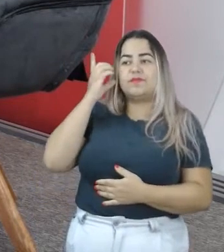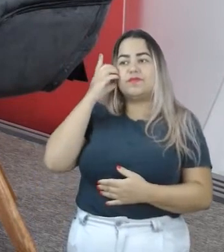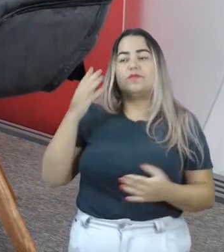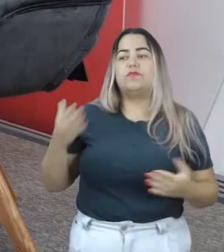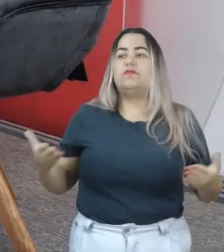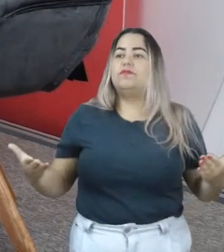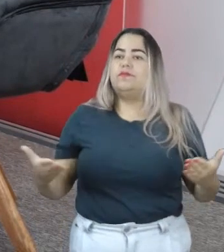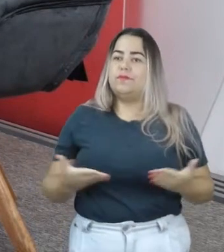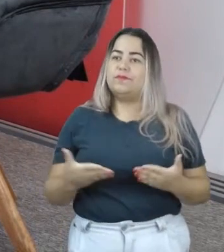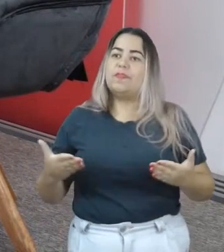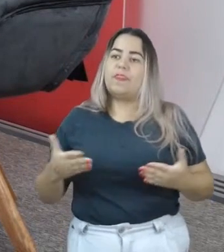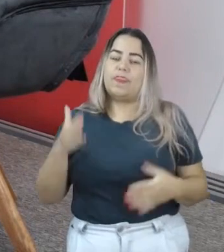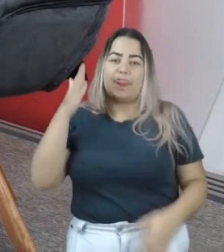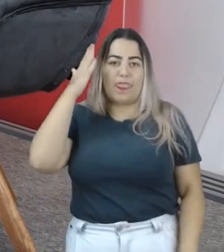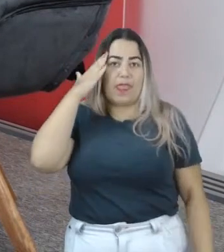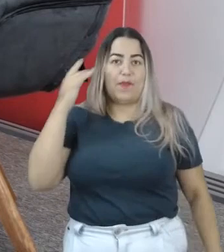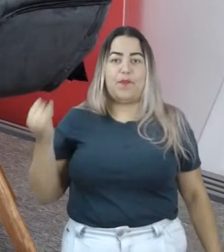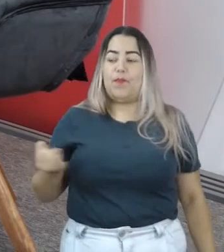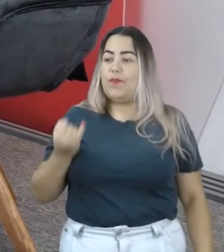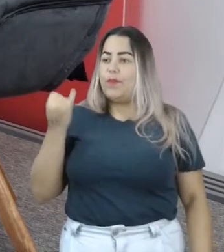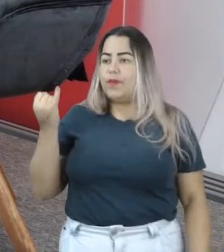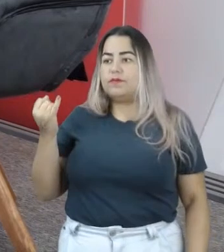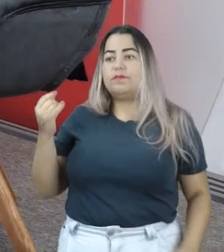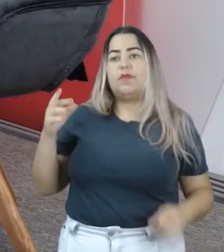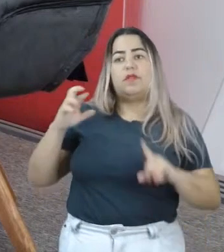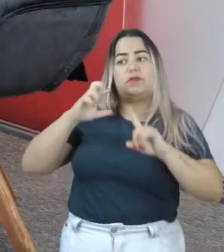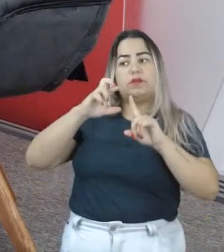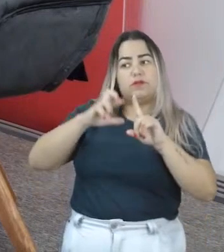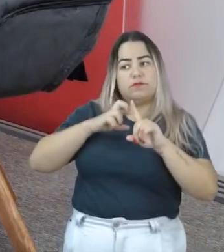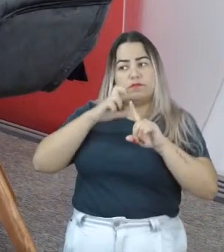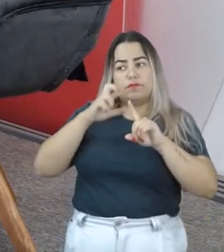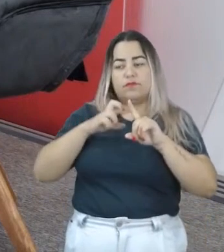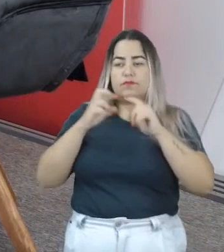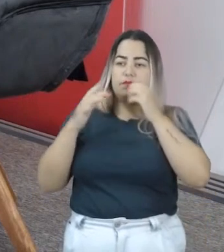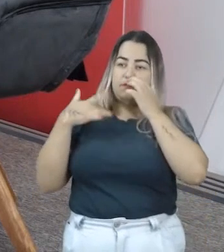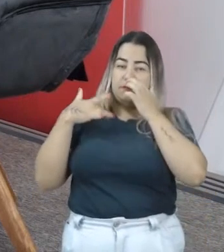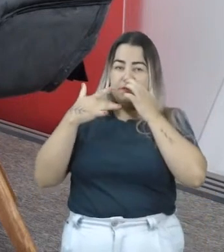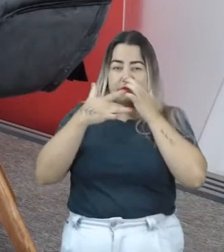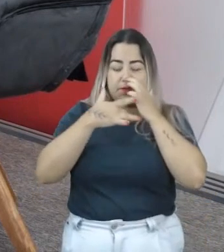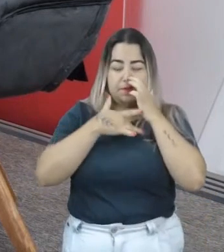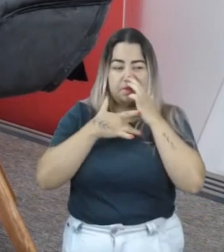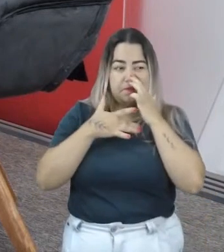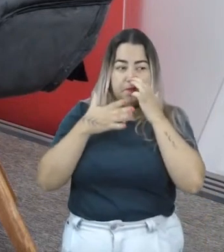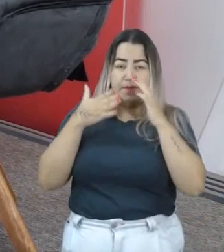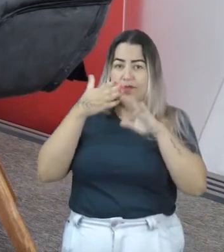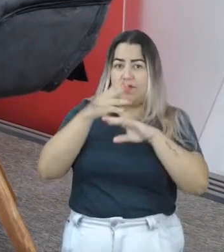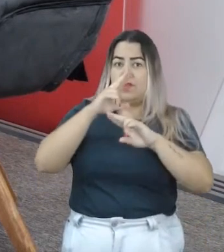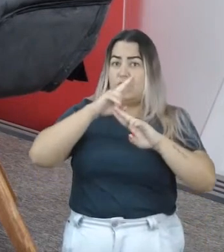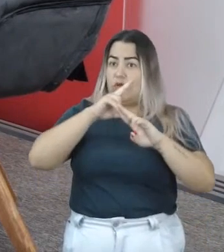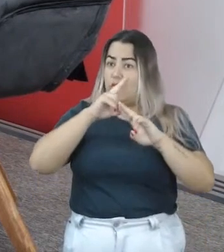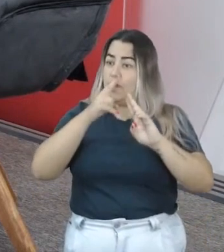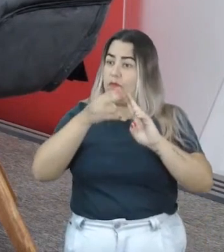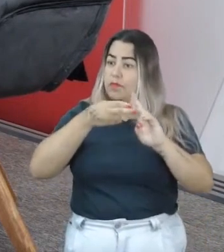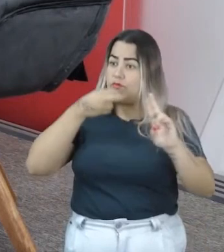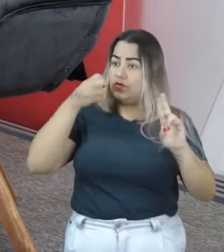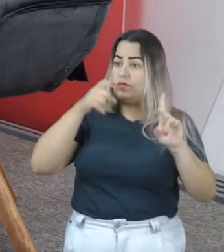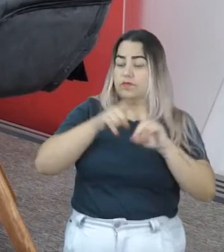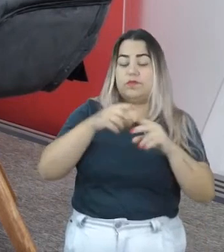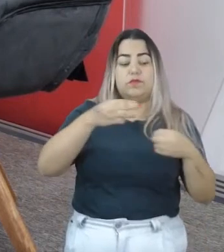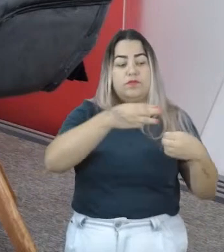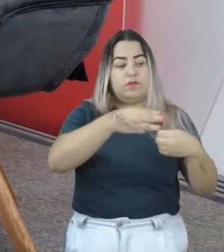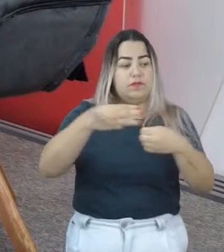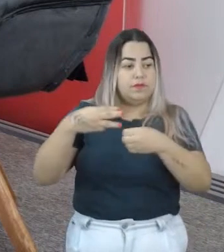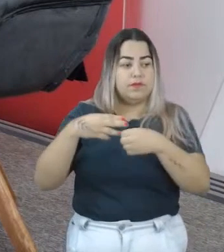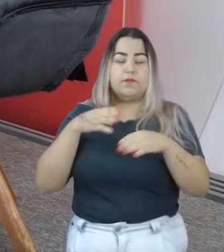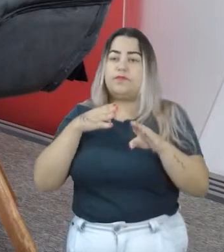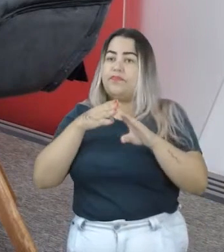gente sabe muito bem da importância que é a atenção básica para a saúde, deputado, que é a porta de entrada para o SUS, né? E muitos dos municípios,